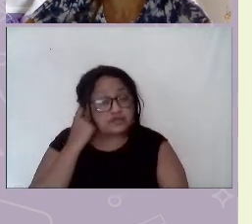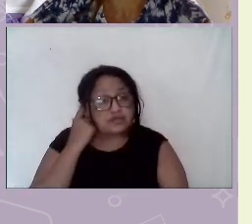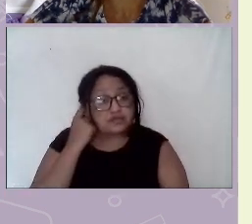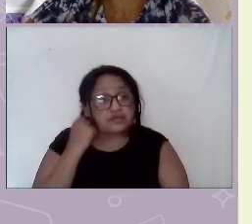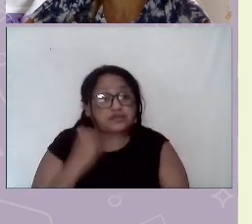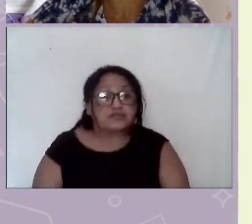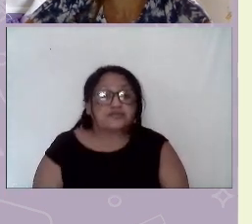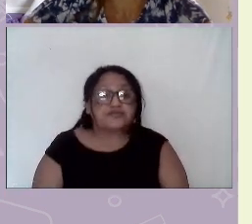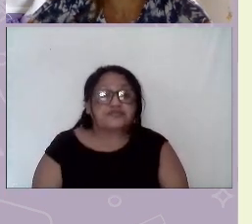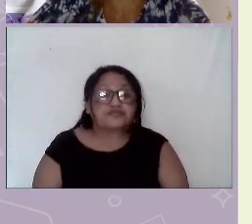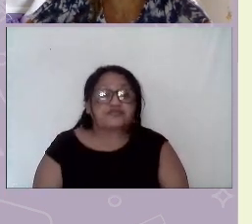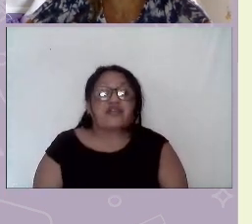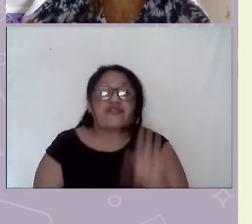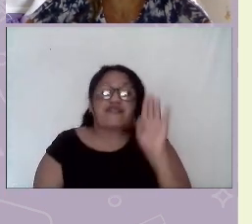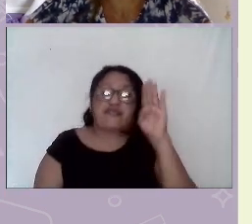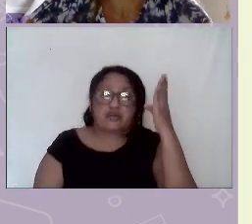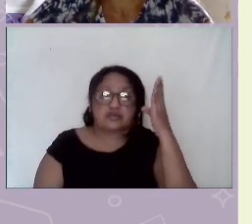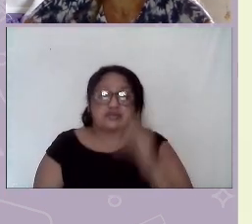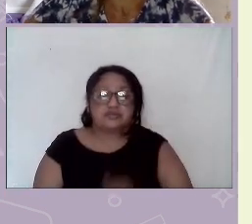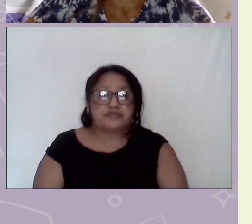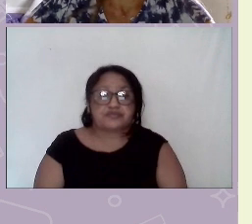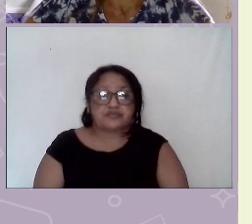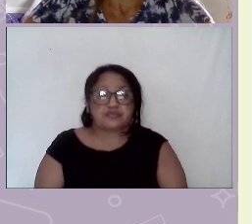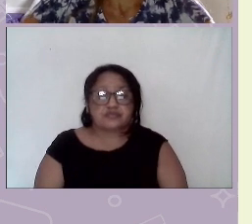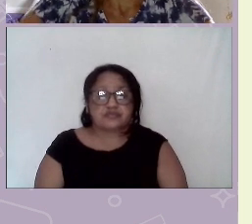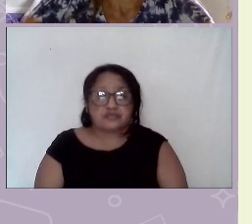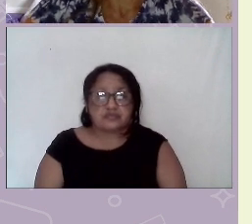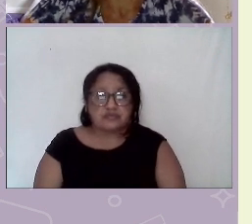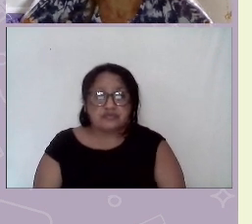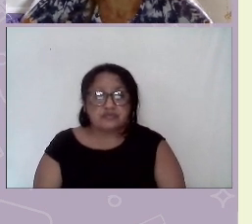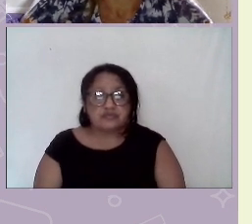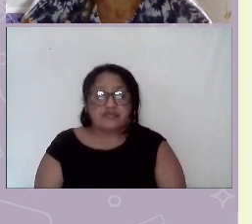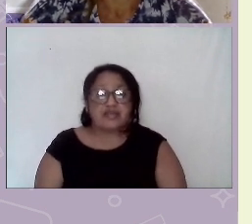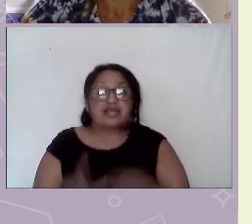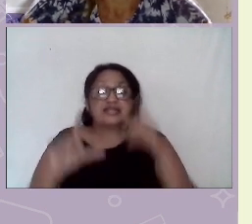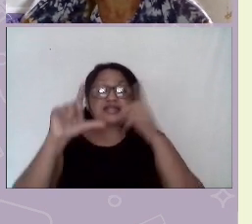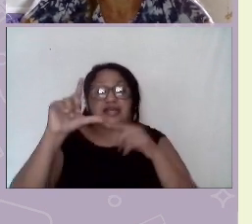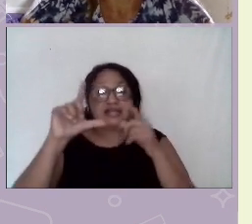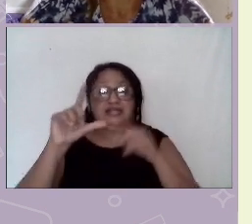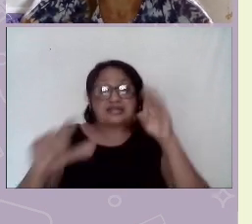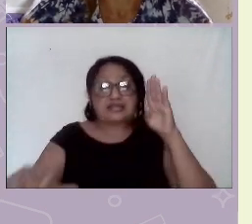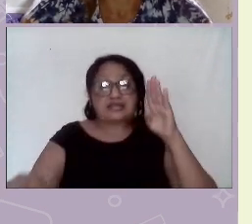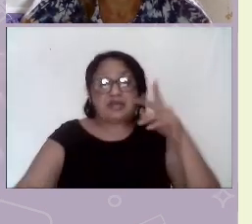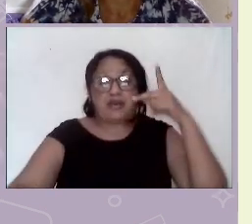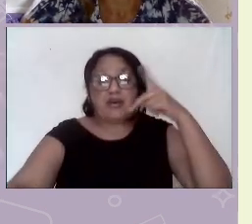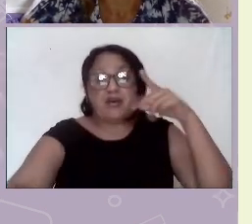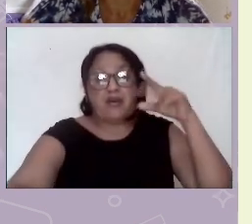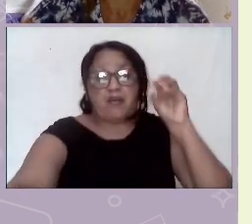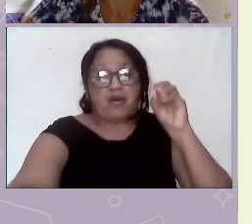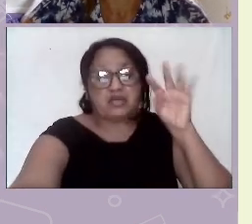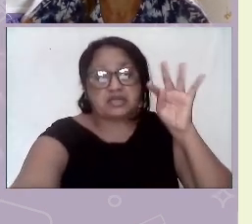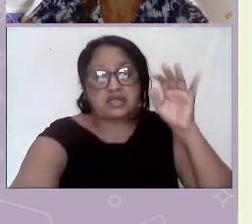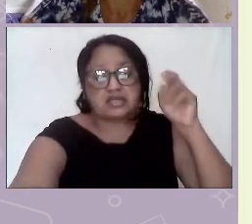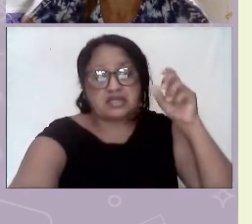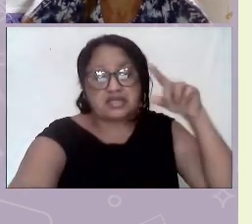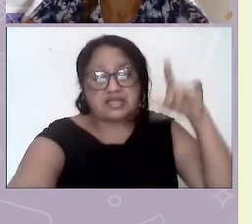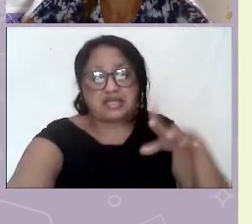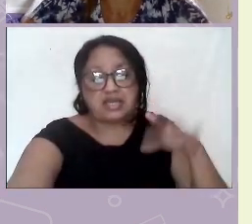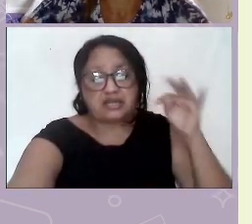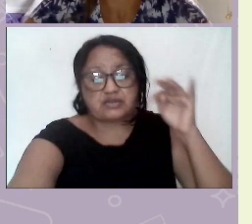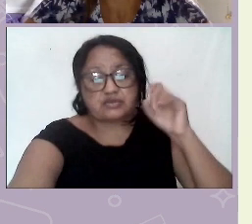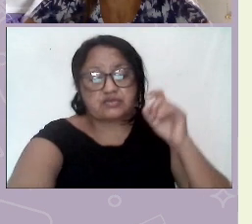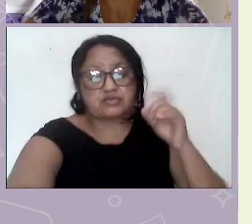então falsa na letra B potencial gerado espontaneamente numa pilha